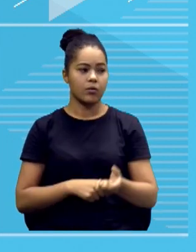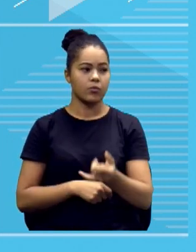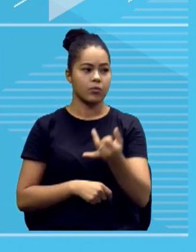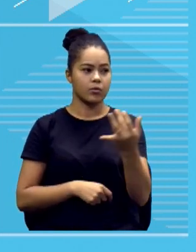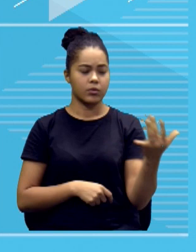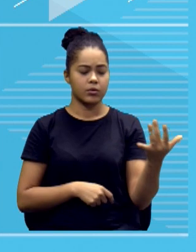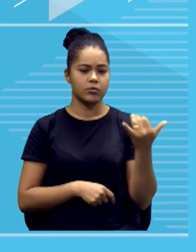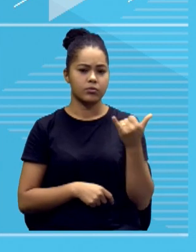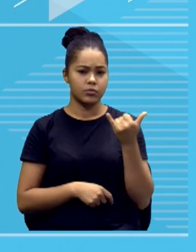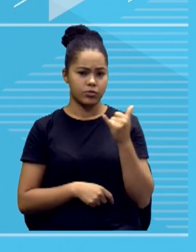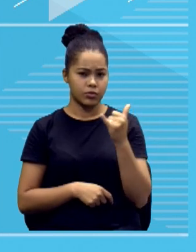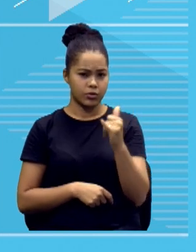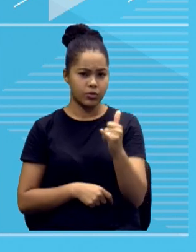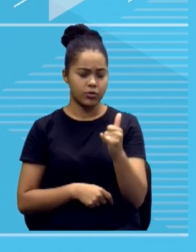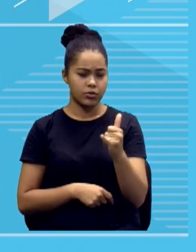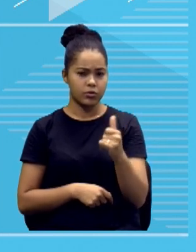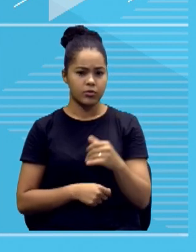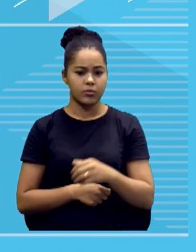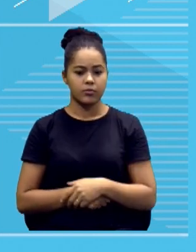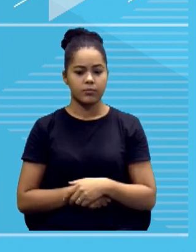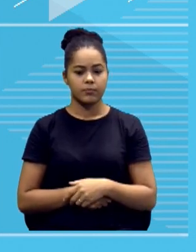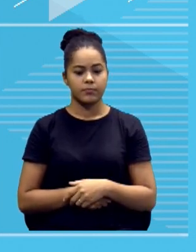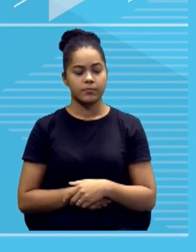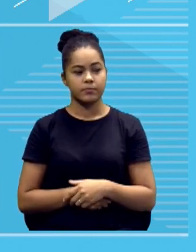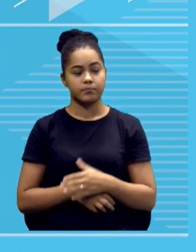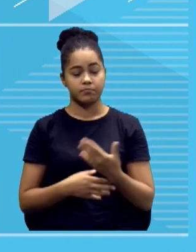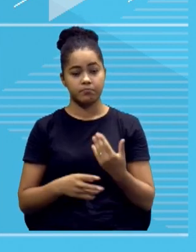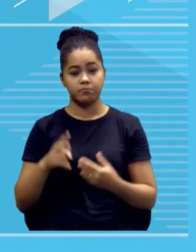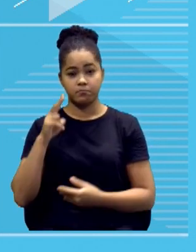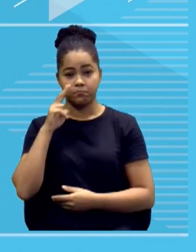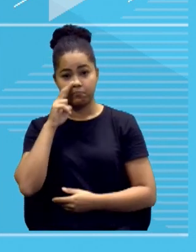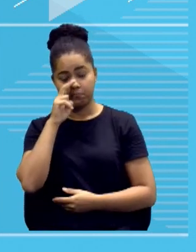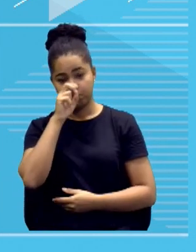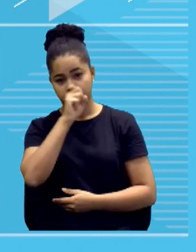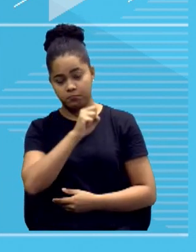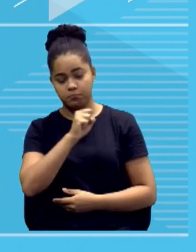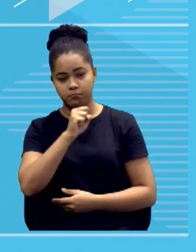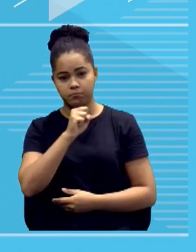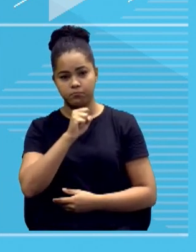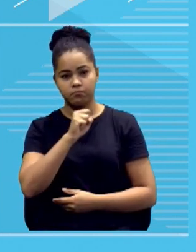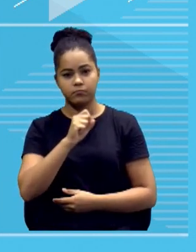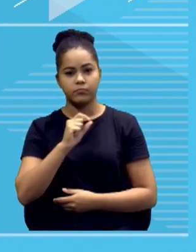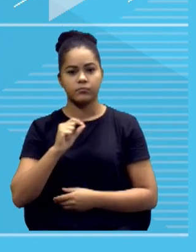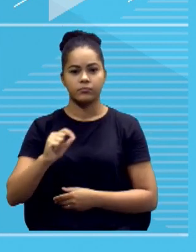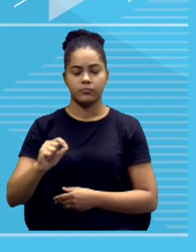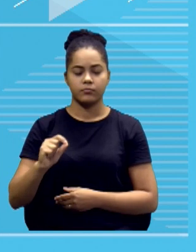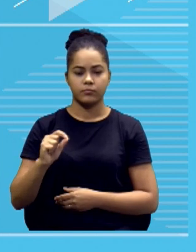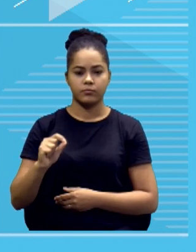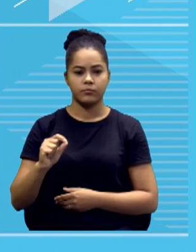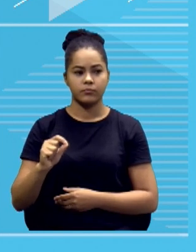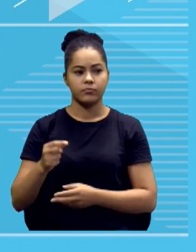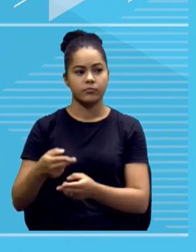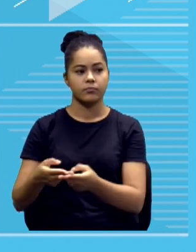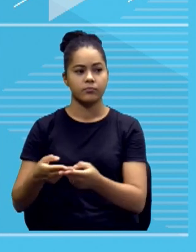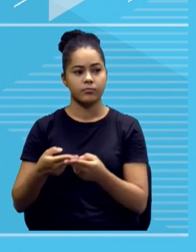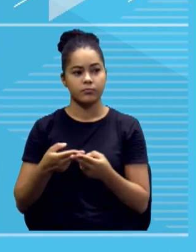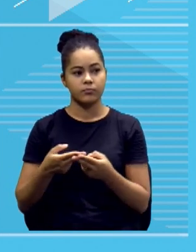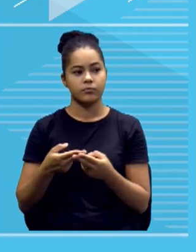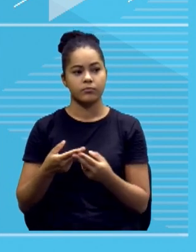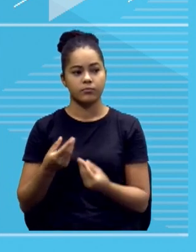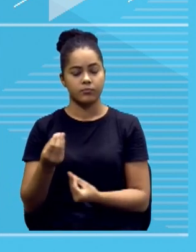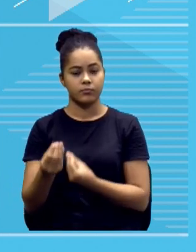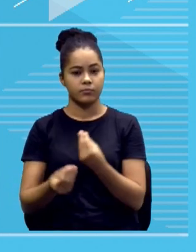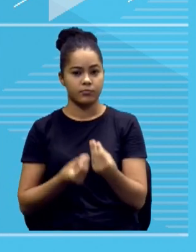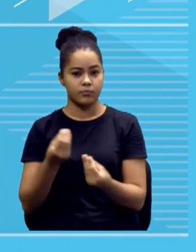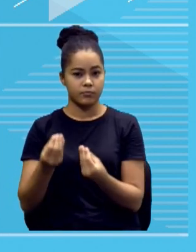a uma quantidade de carga elétrica. Então, essa força, essa energia gerada, ela também pode ser dita que é a